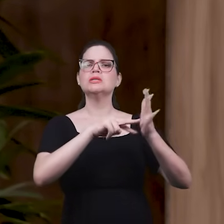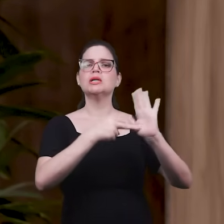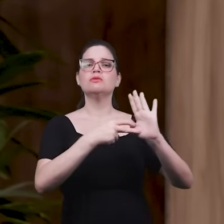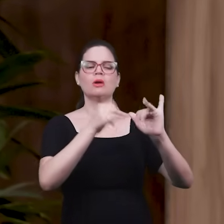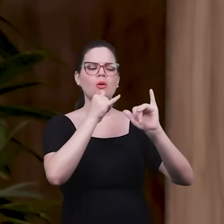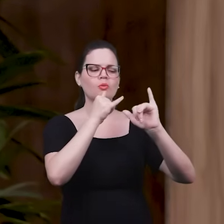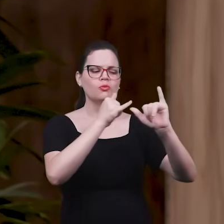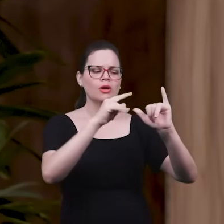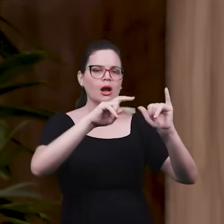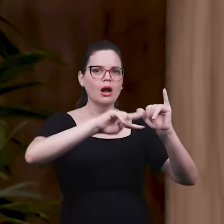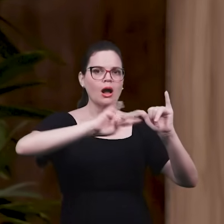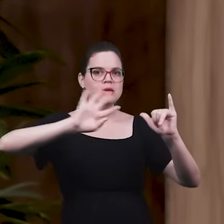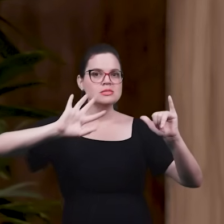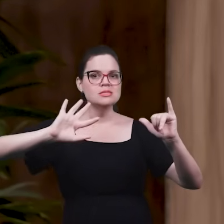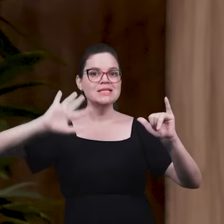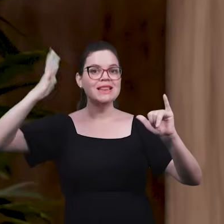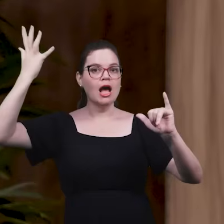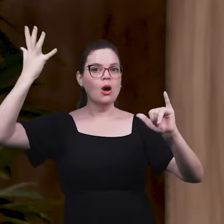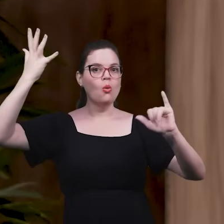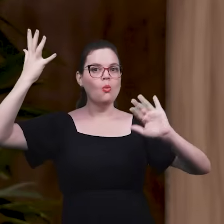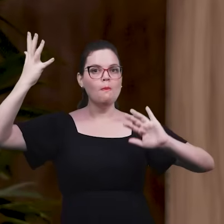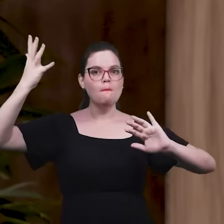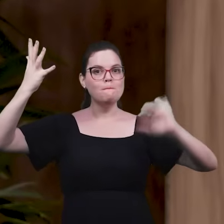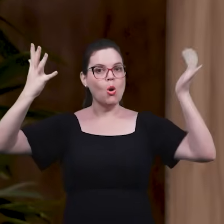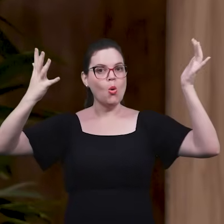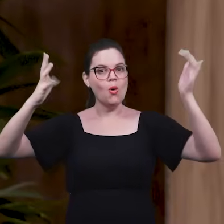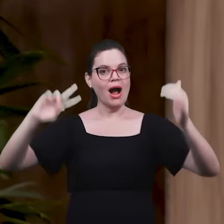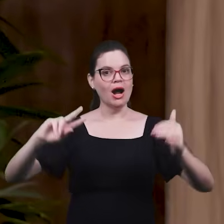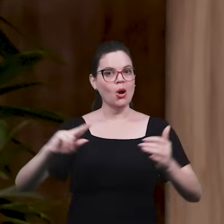anúncio, de sinais.